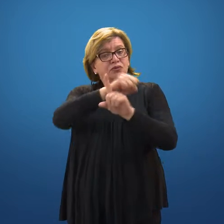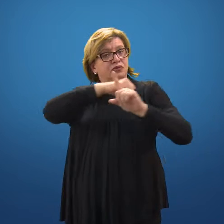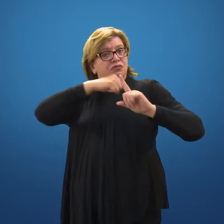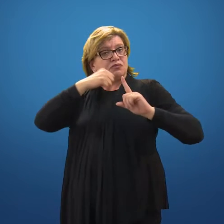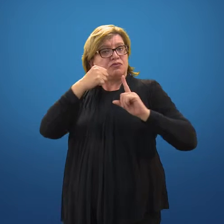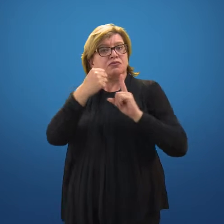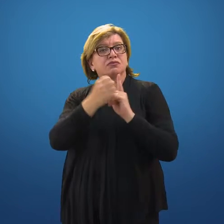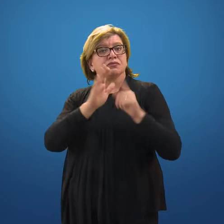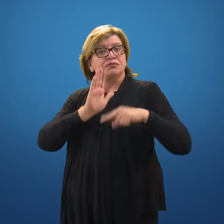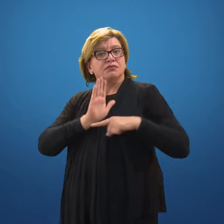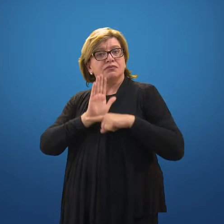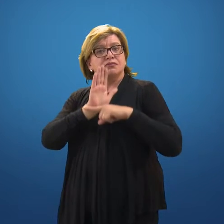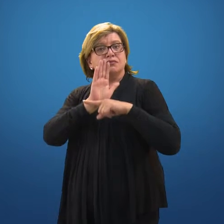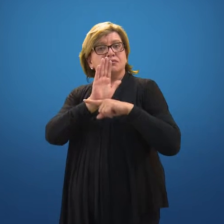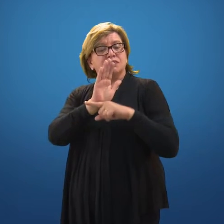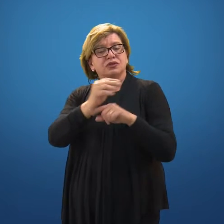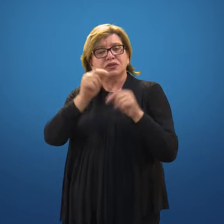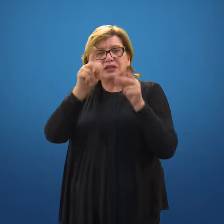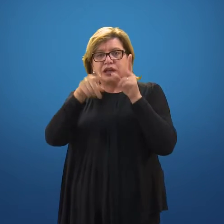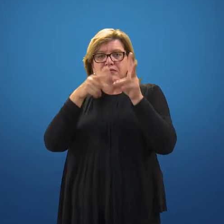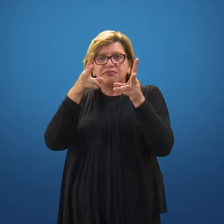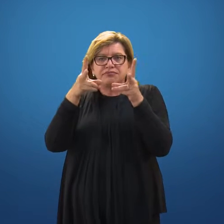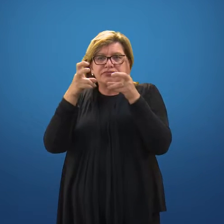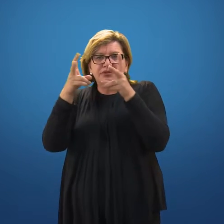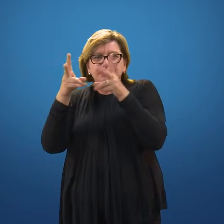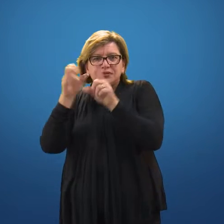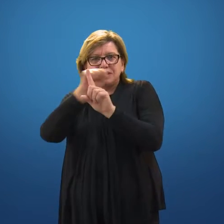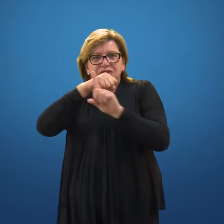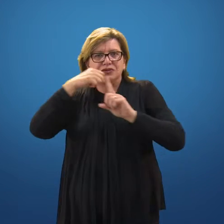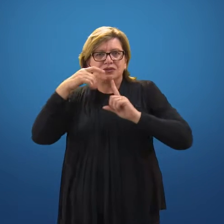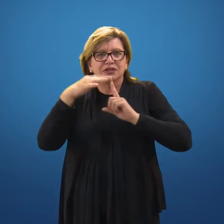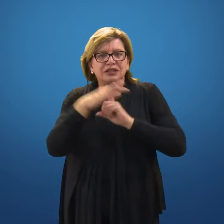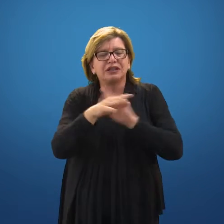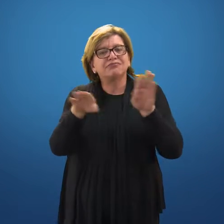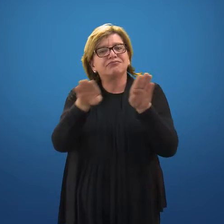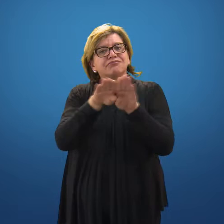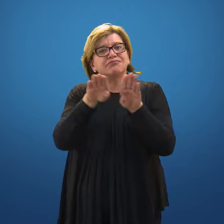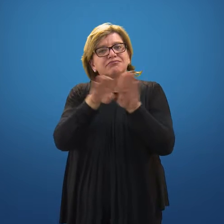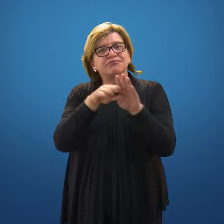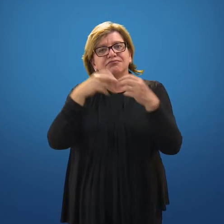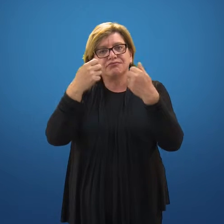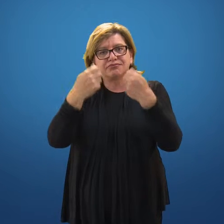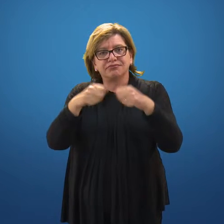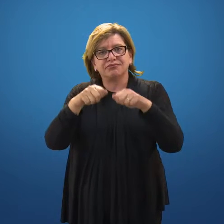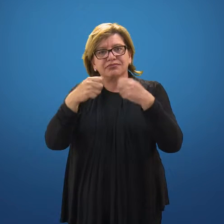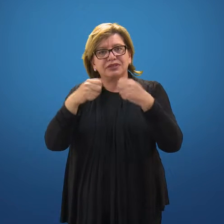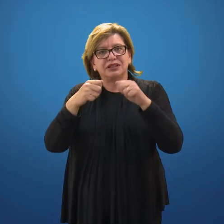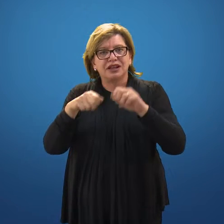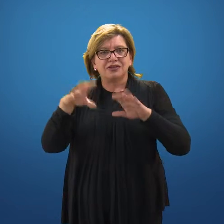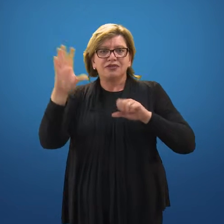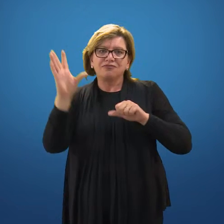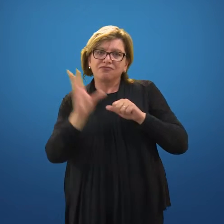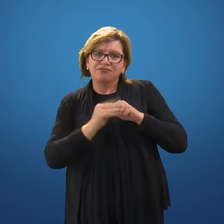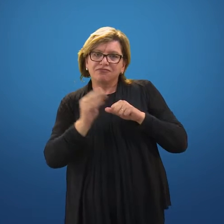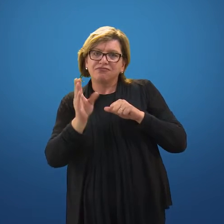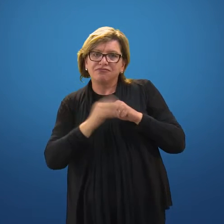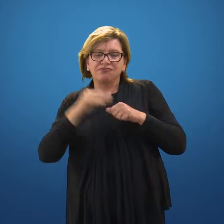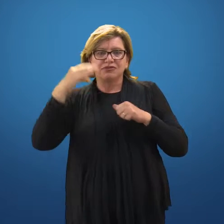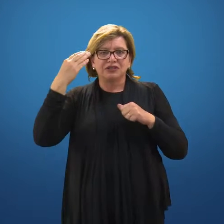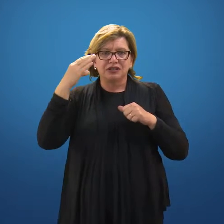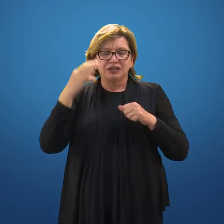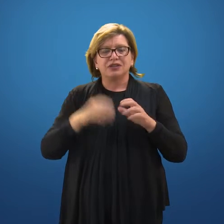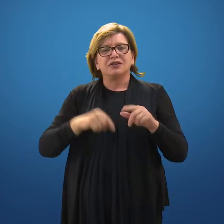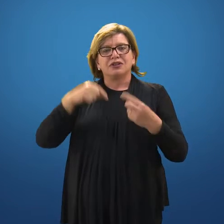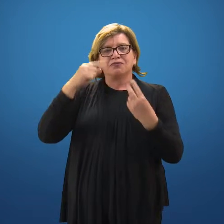grande contribuição que é verificar que a sociedade também deveria fazer parte do campo do conhecimento científico.